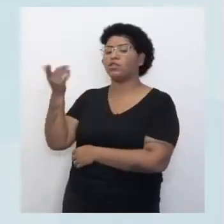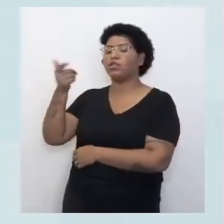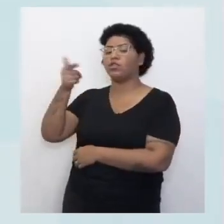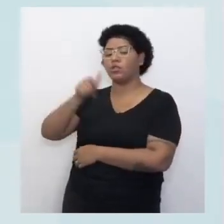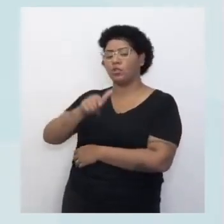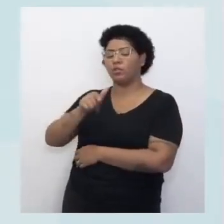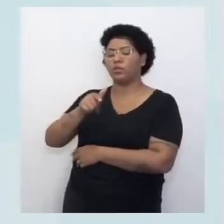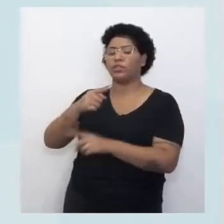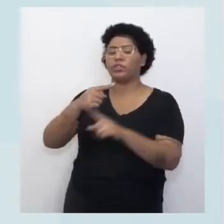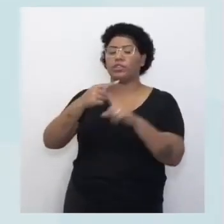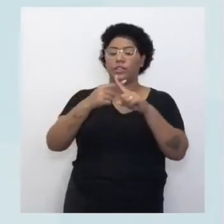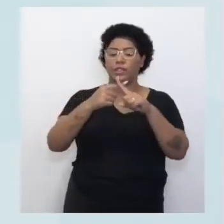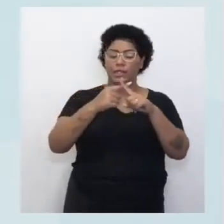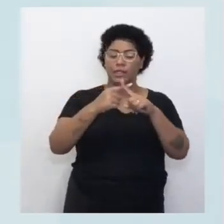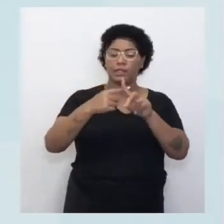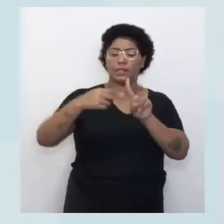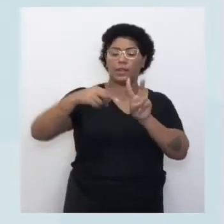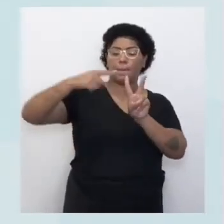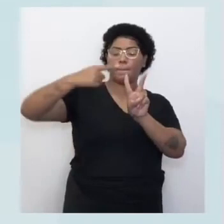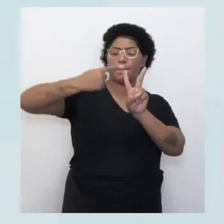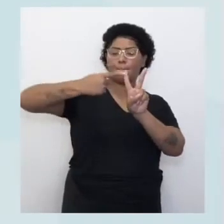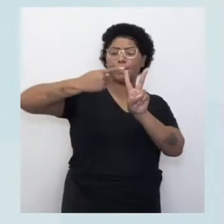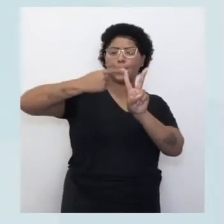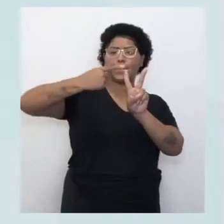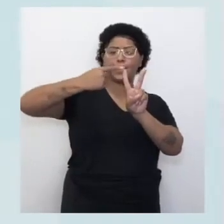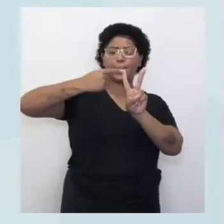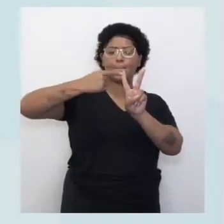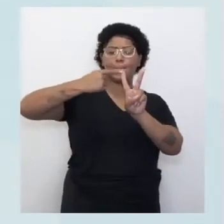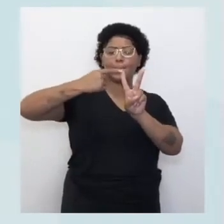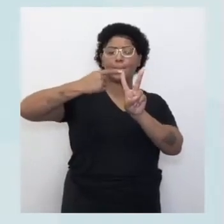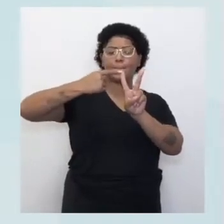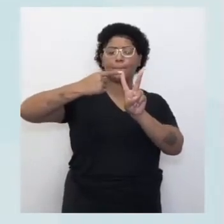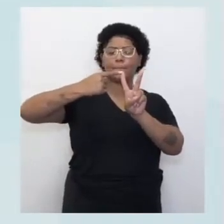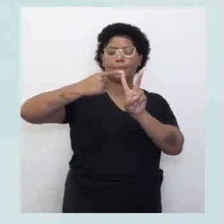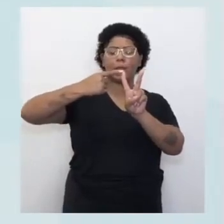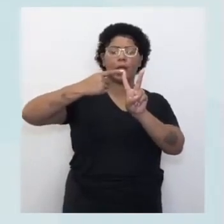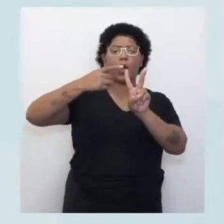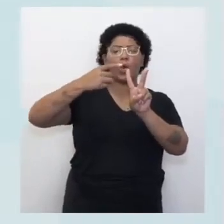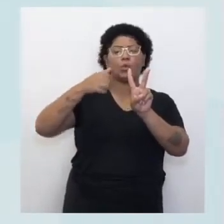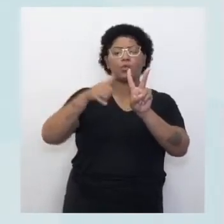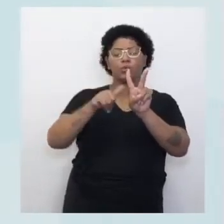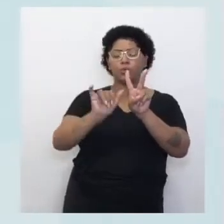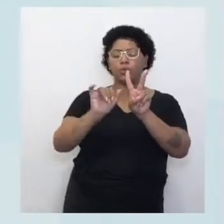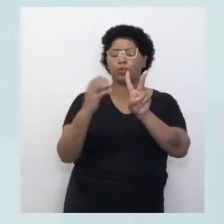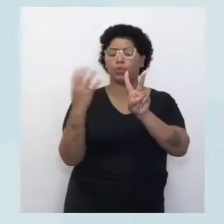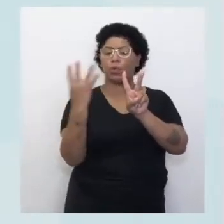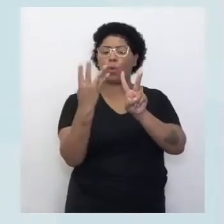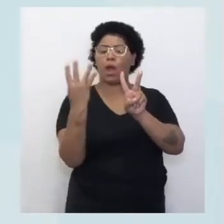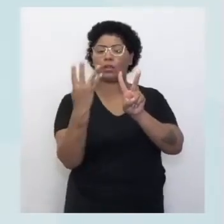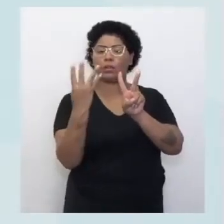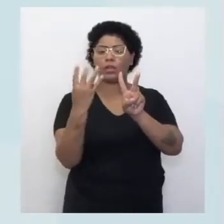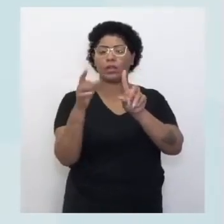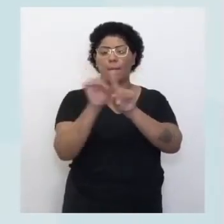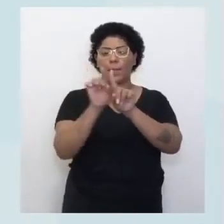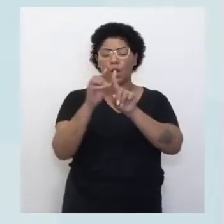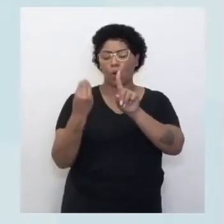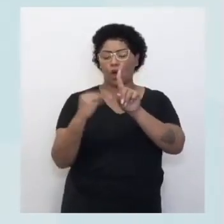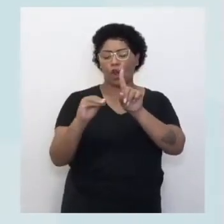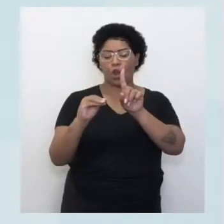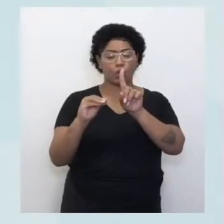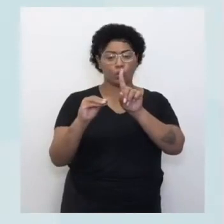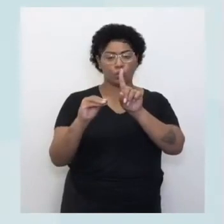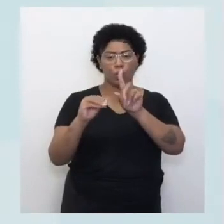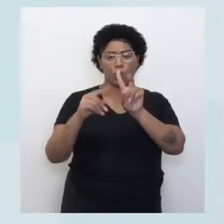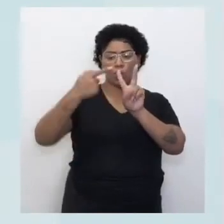né? Porque não dá para multiplicar. E embaixo vai sobrar apenas o y. Como x e y nessa fração não